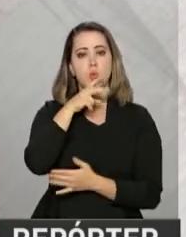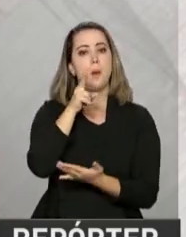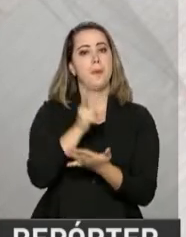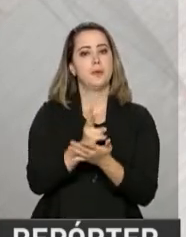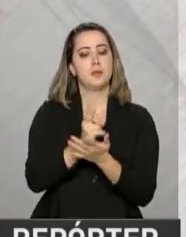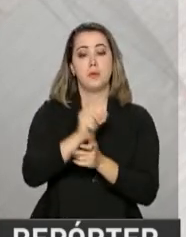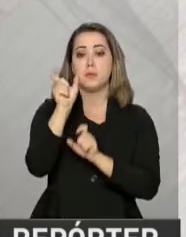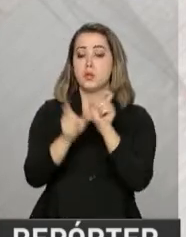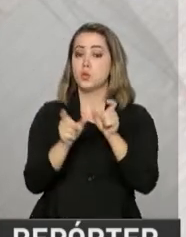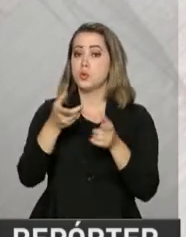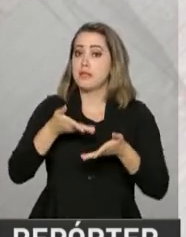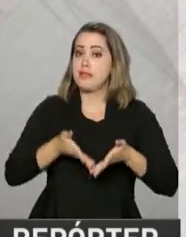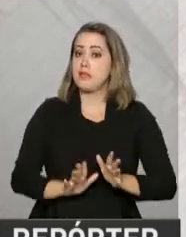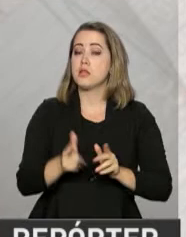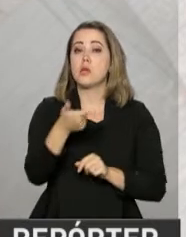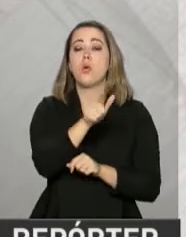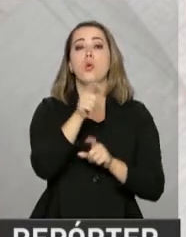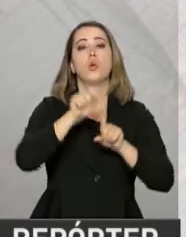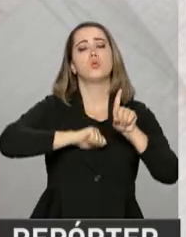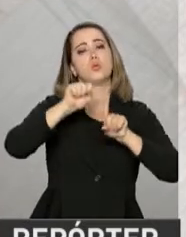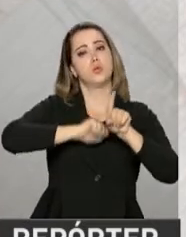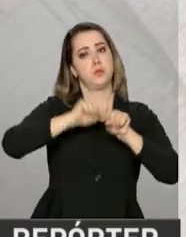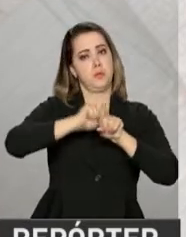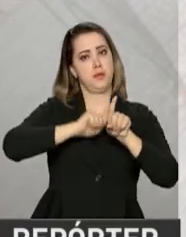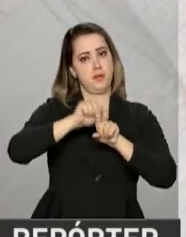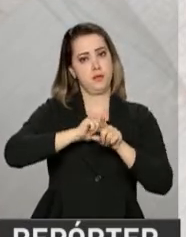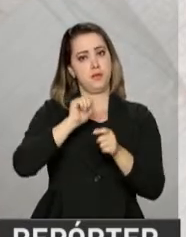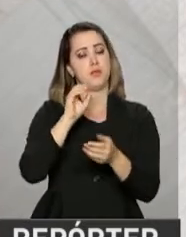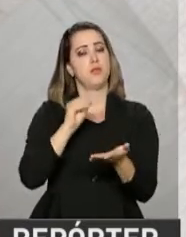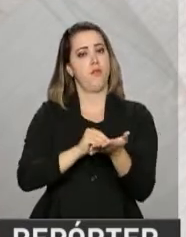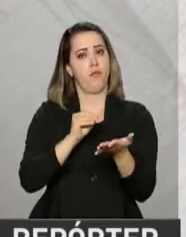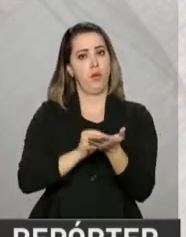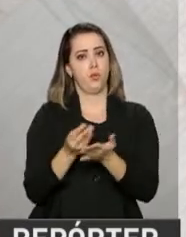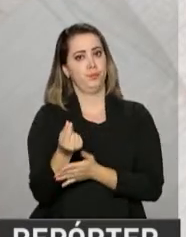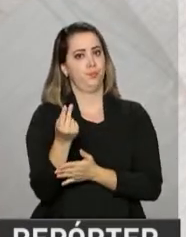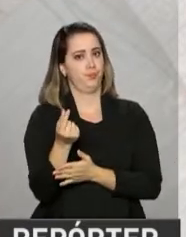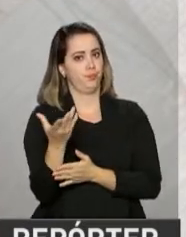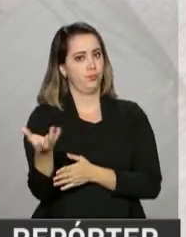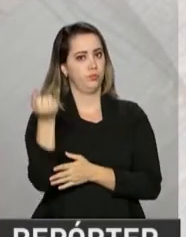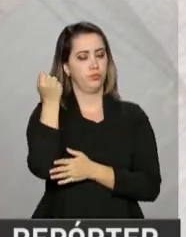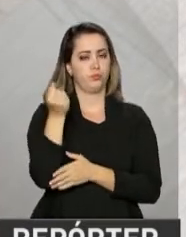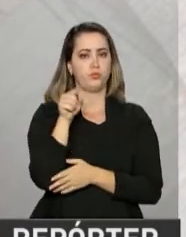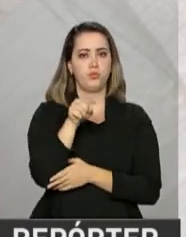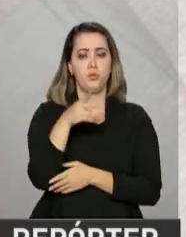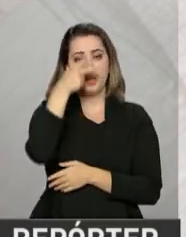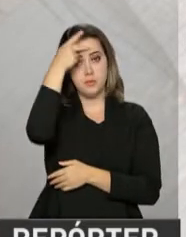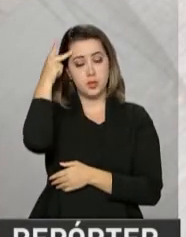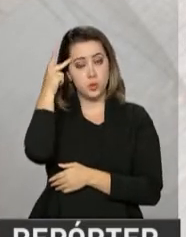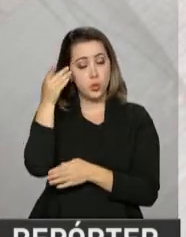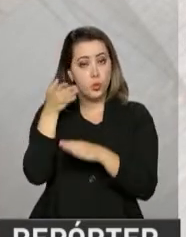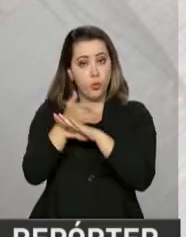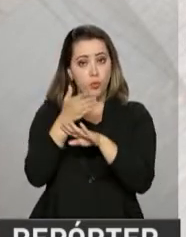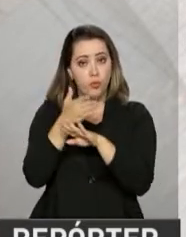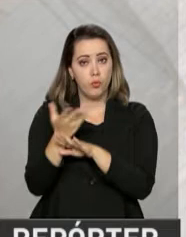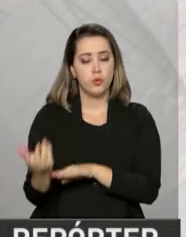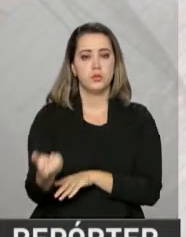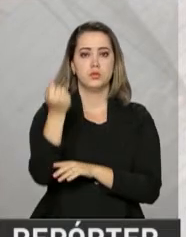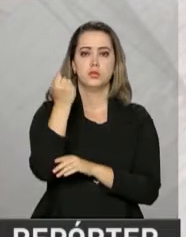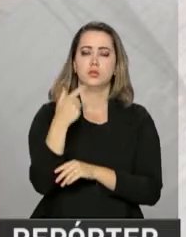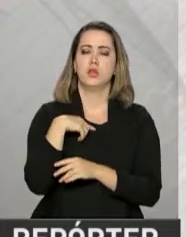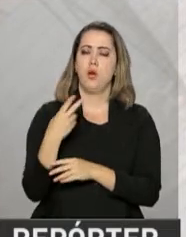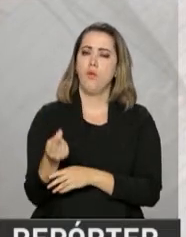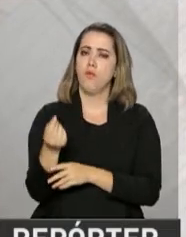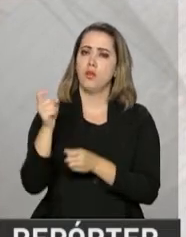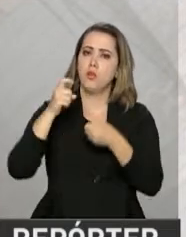quem nasceu em outro período do ano e ainda não retirou o dinheiro se o trabalhador não fizeram o saque até o prazo final o